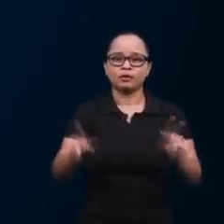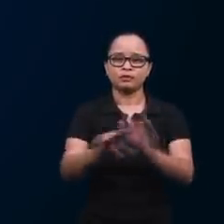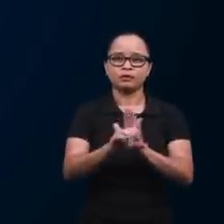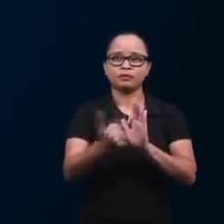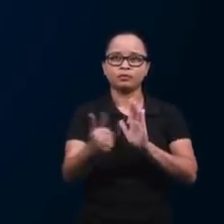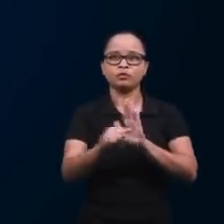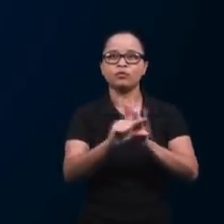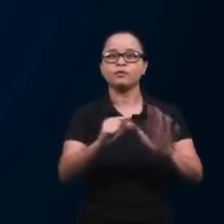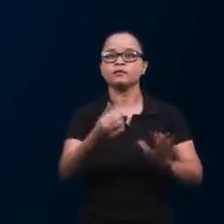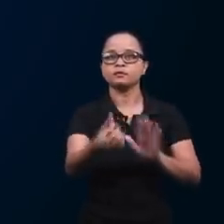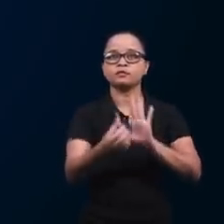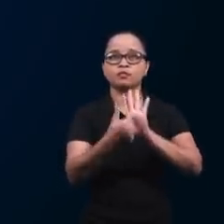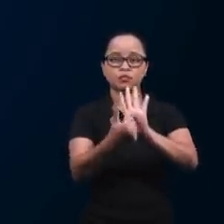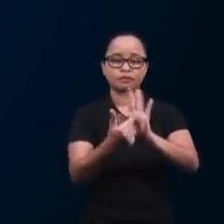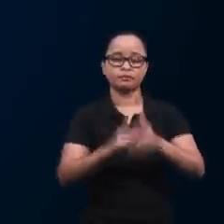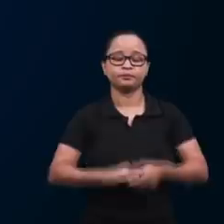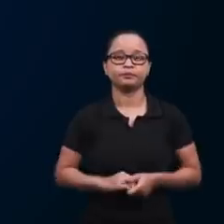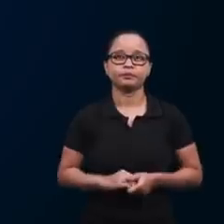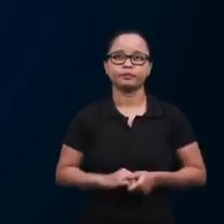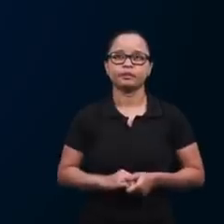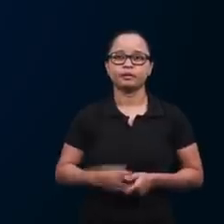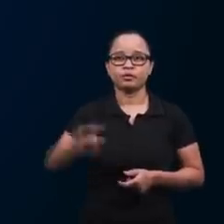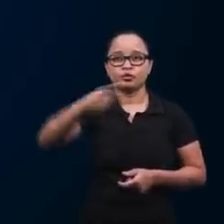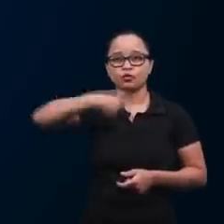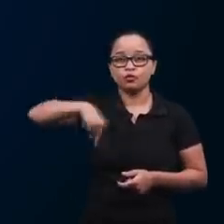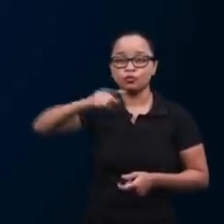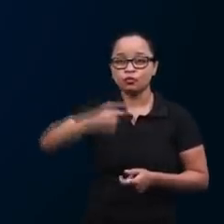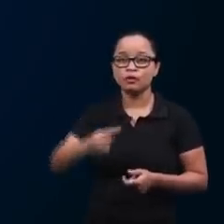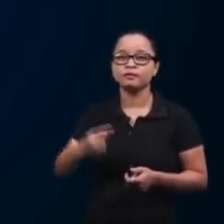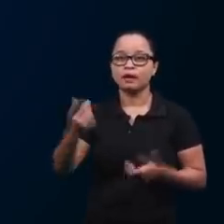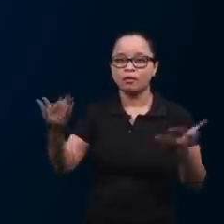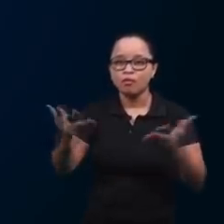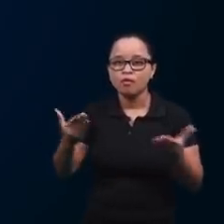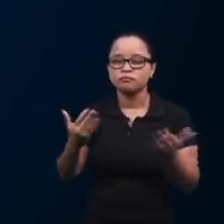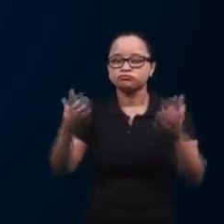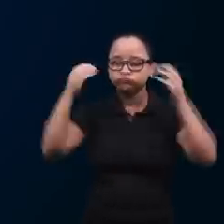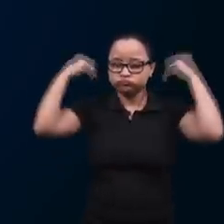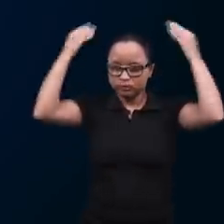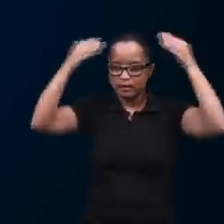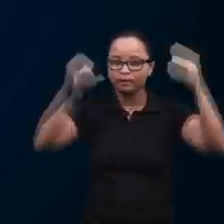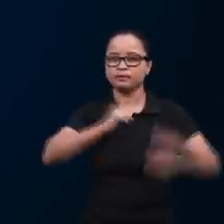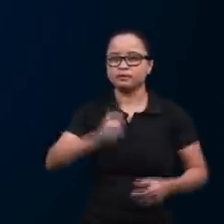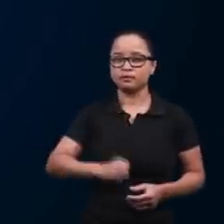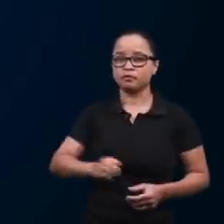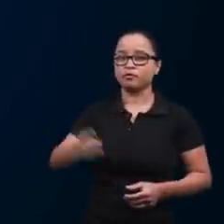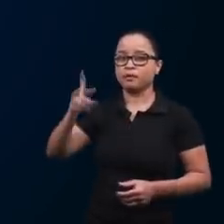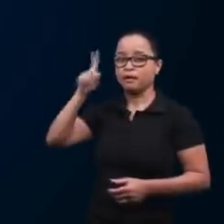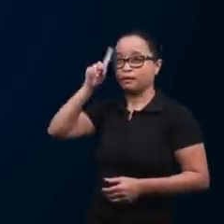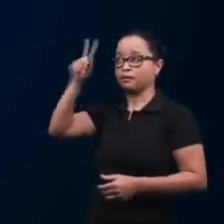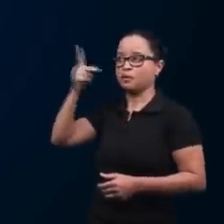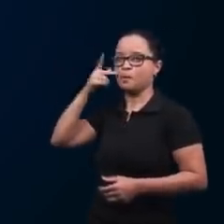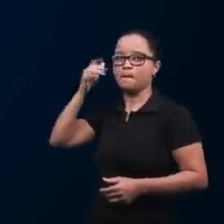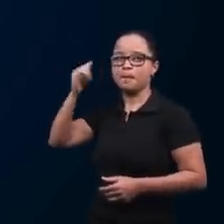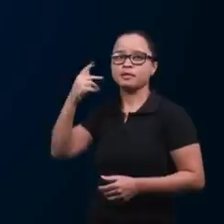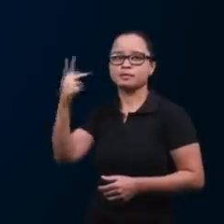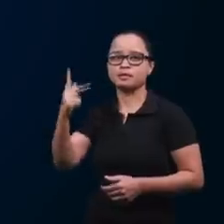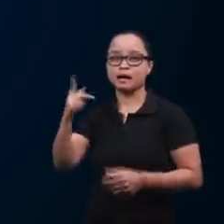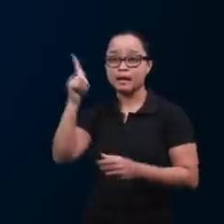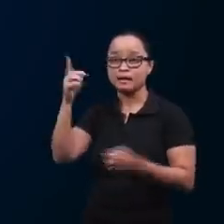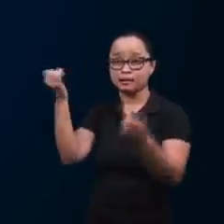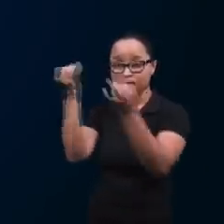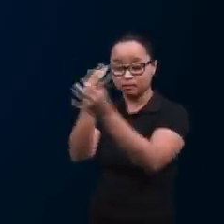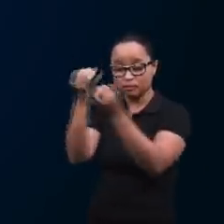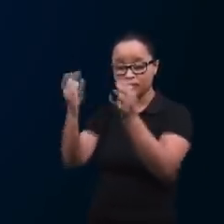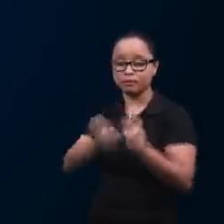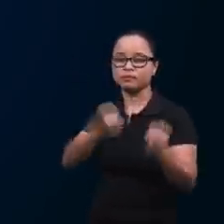Capítulo 1 Versículo 6 que diz e nos fez Reis e sacerdotes para Deus e seu pai a ele seja a glória